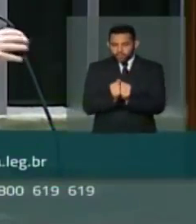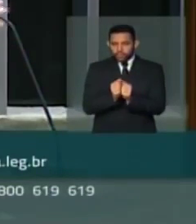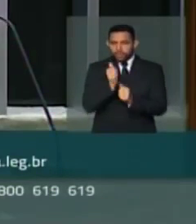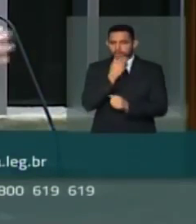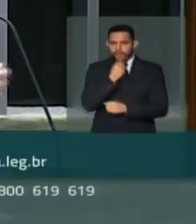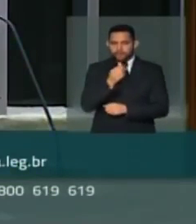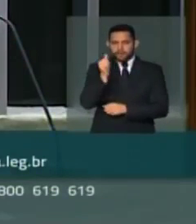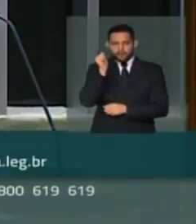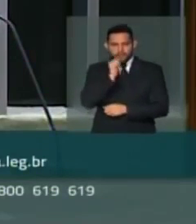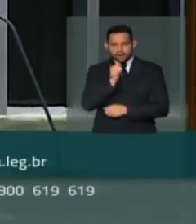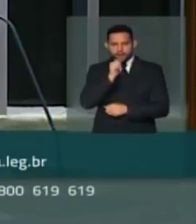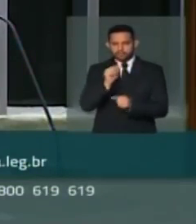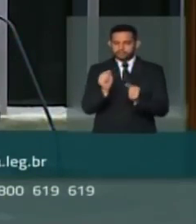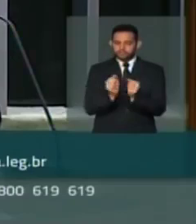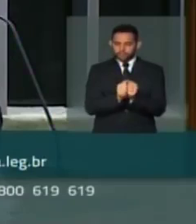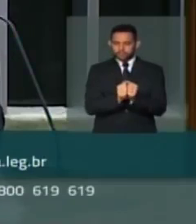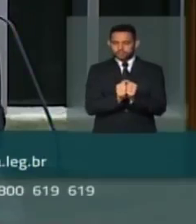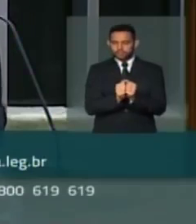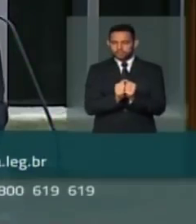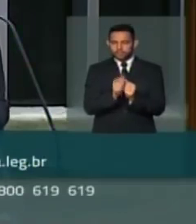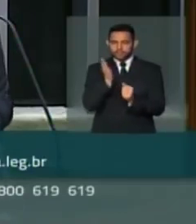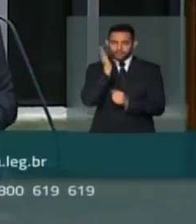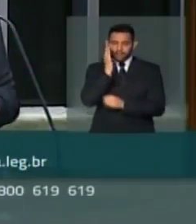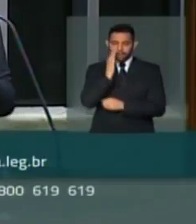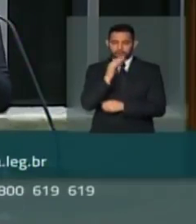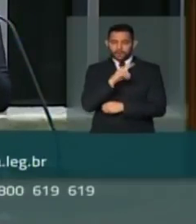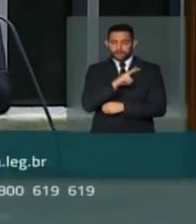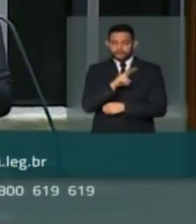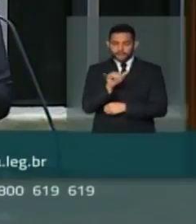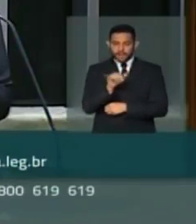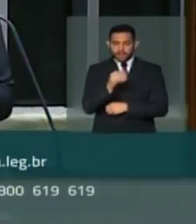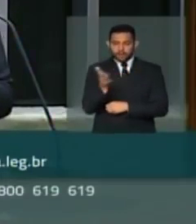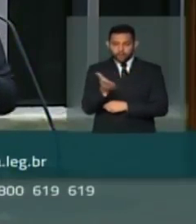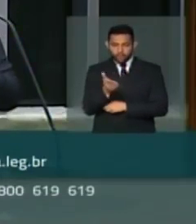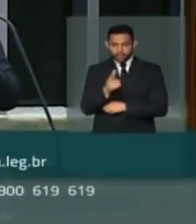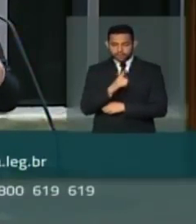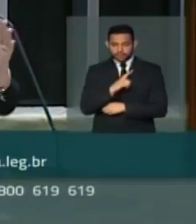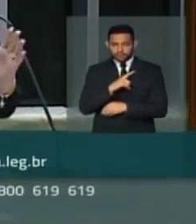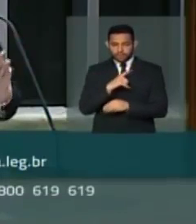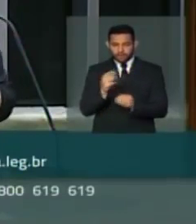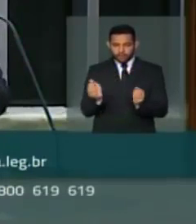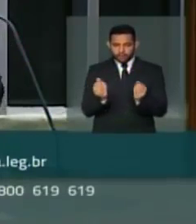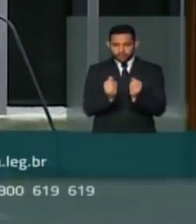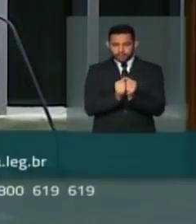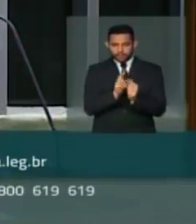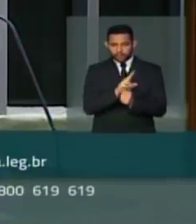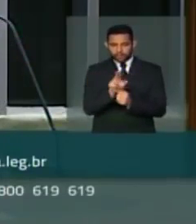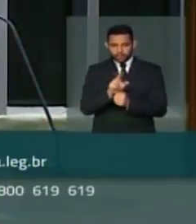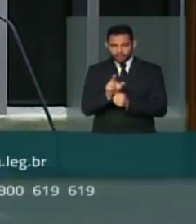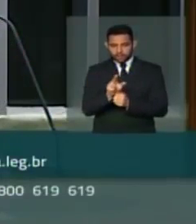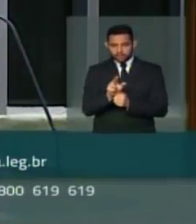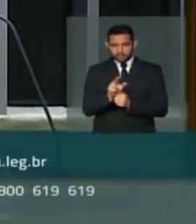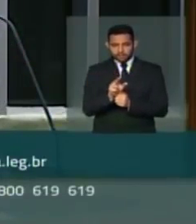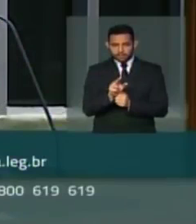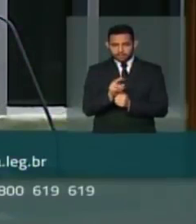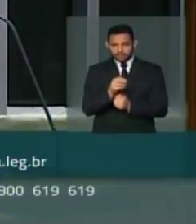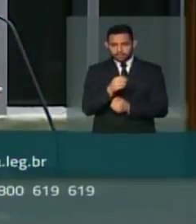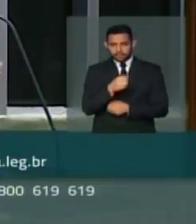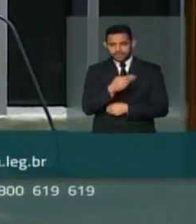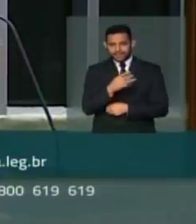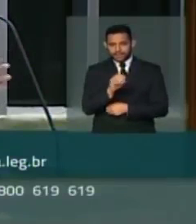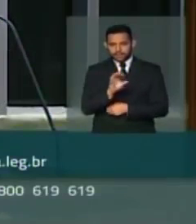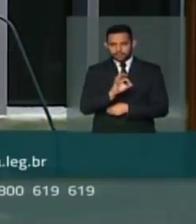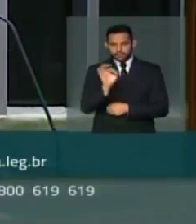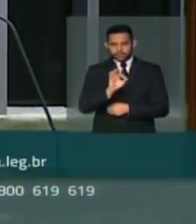mulheres. Entendemos que a cota que existe hoje para compor as nominatas, que hoje nós temos uma cota de